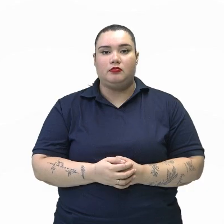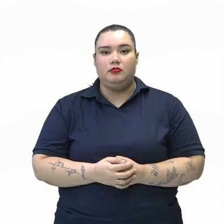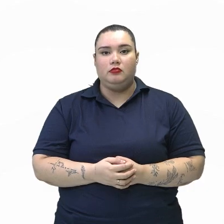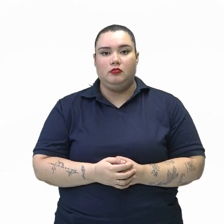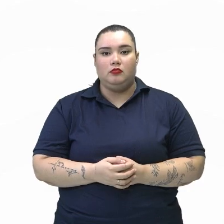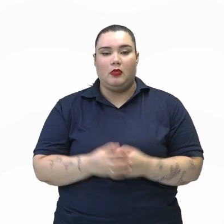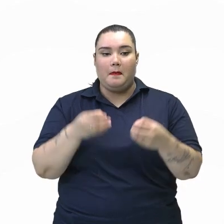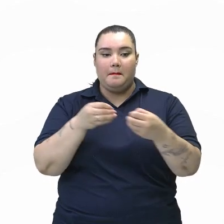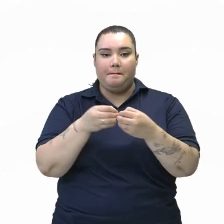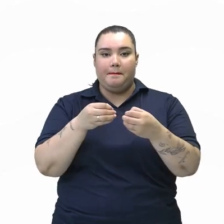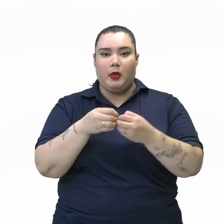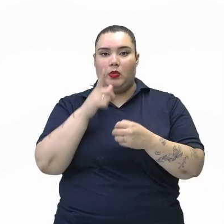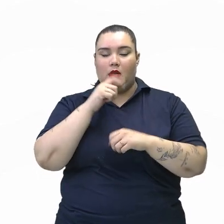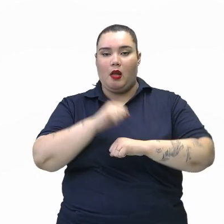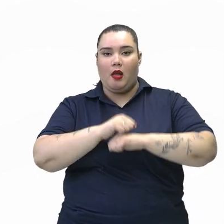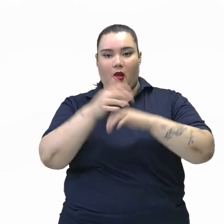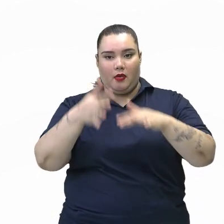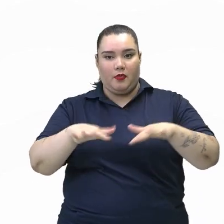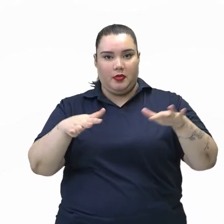próximo do mar.